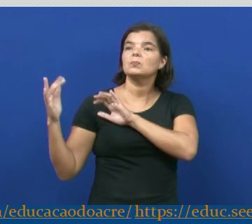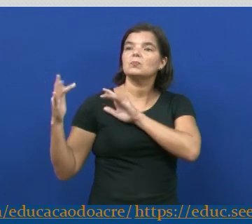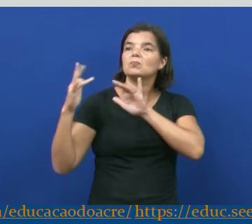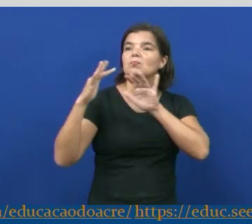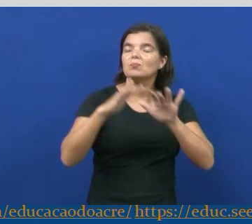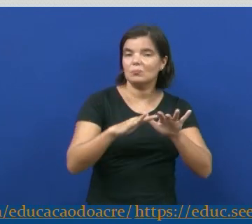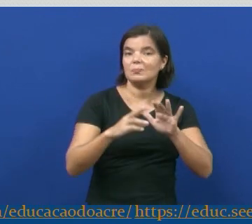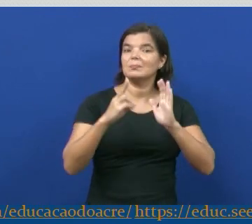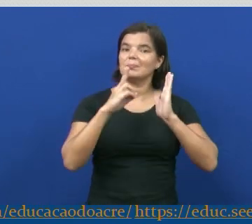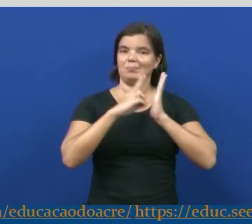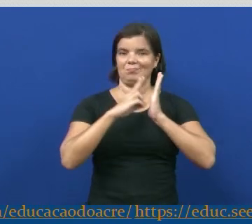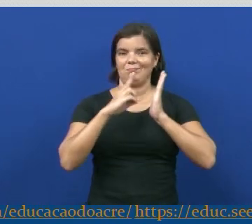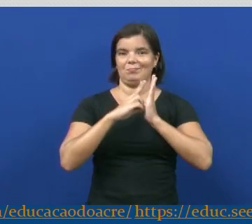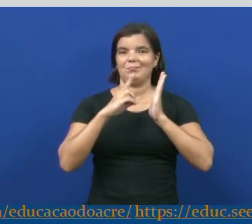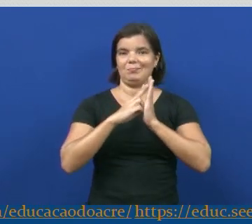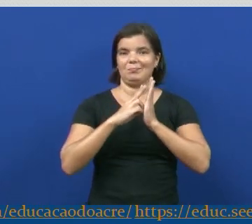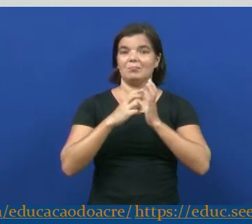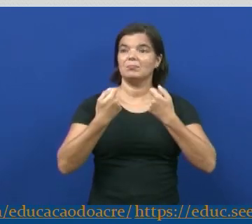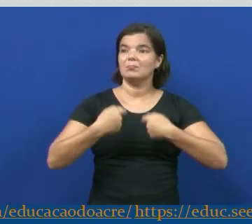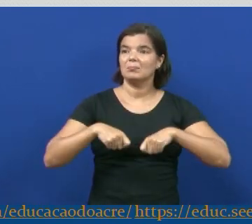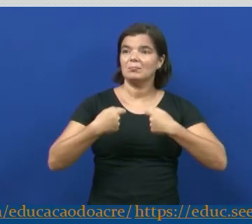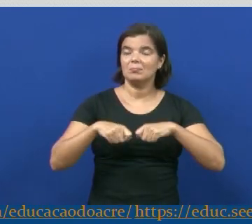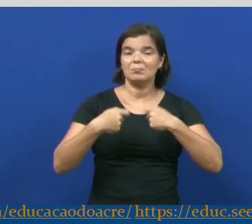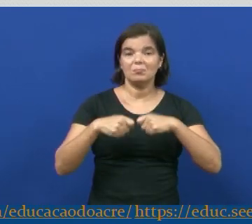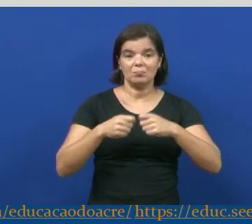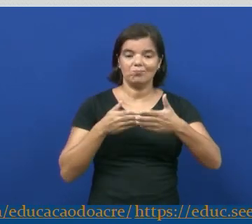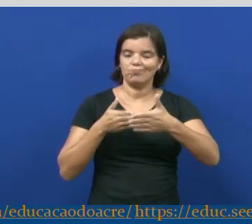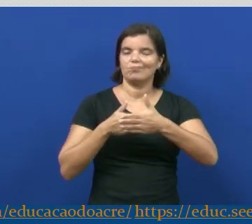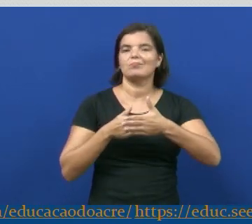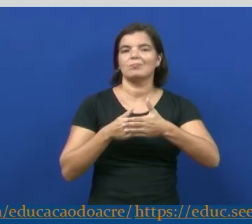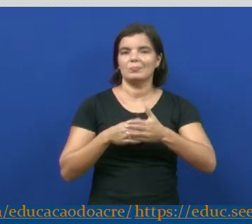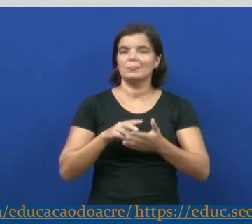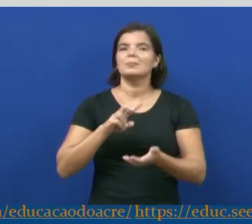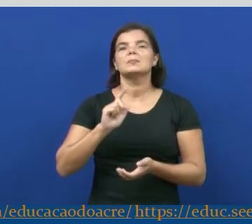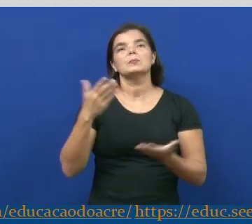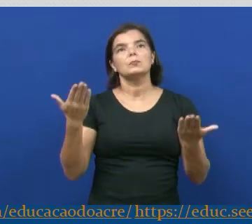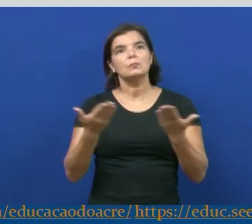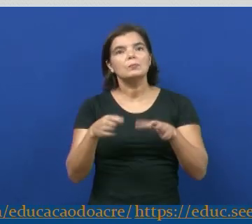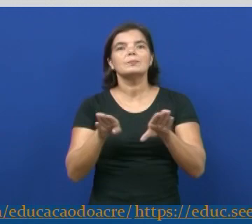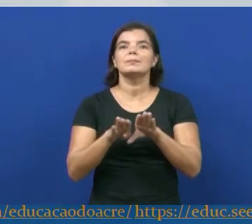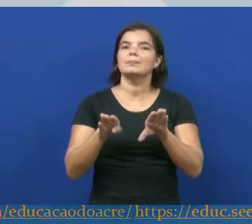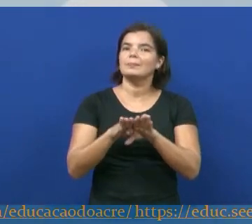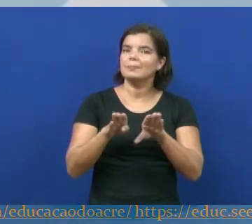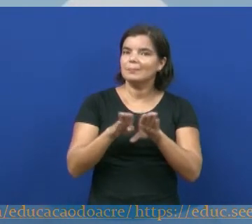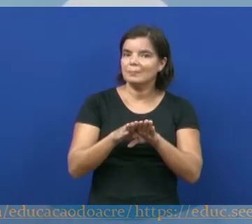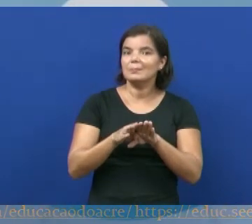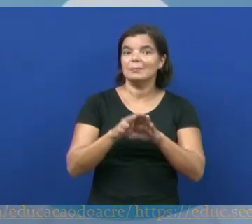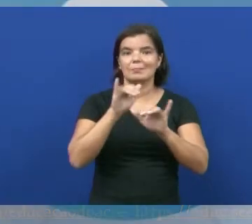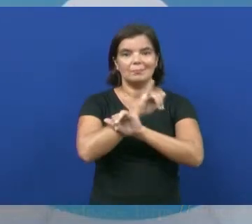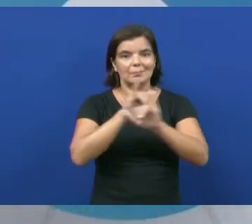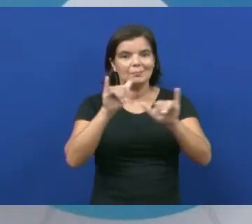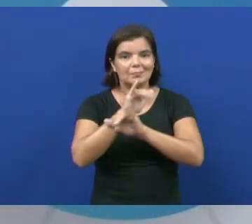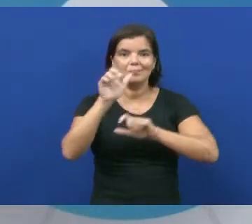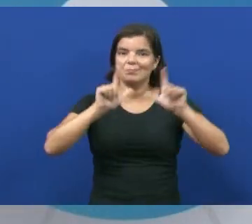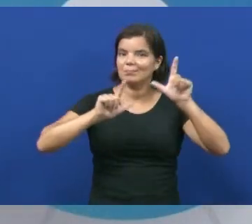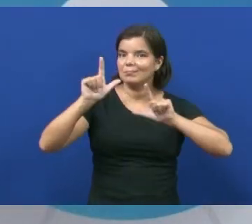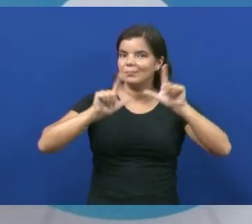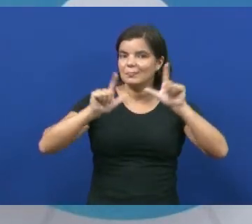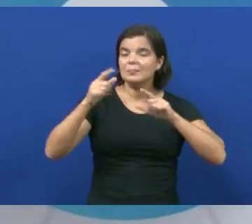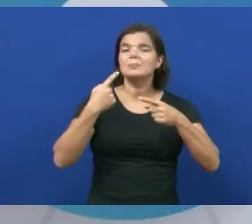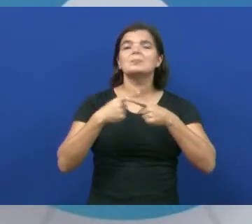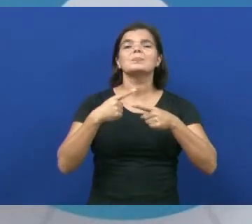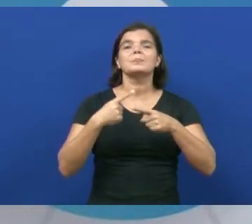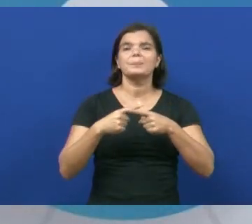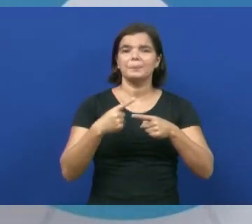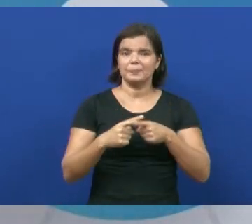de terras indígenas, né? E a necessidade de suas delimitações, que hoje também está em mídia, né? Esse assunto.